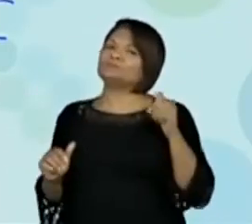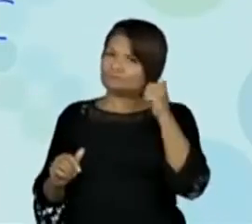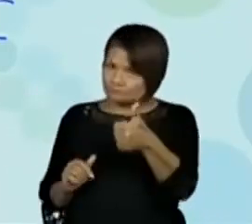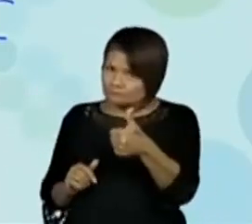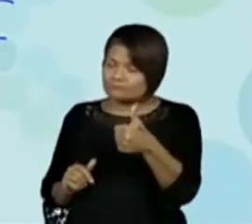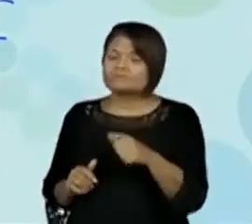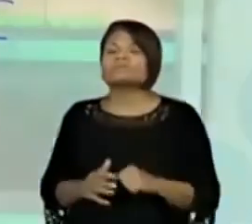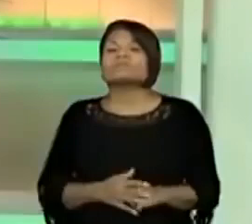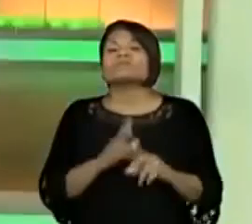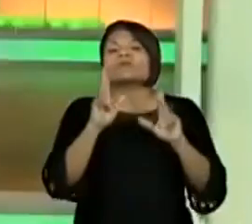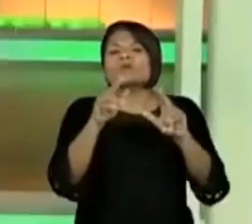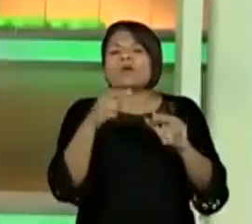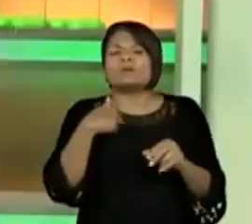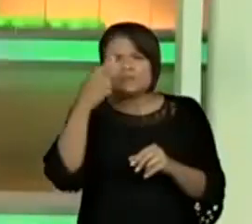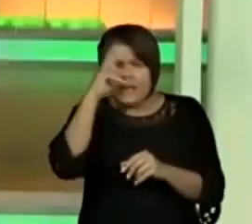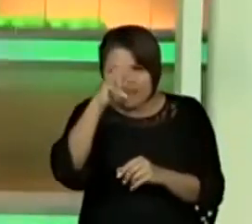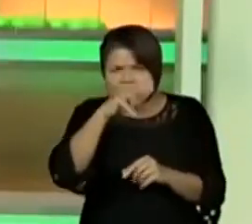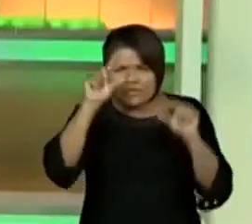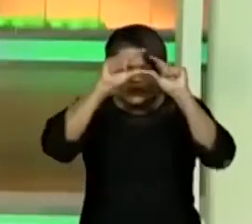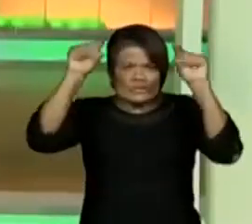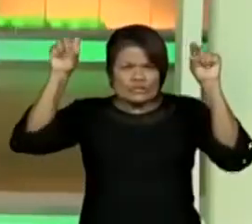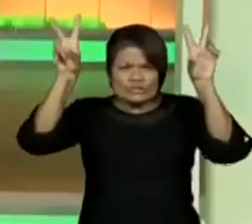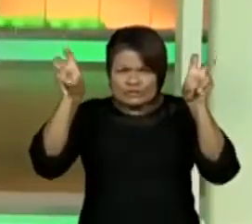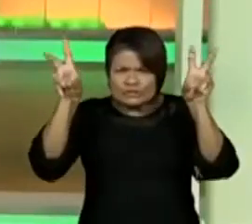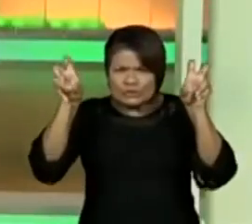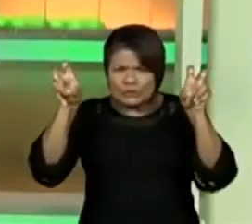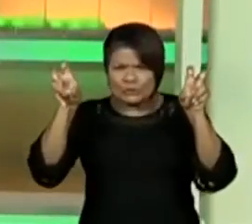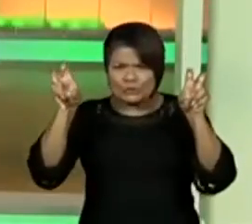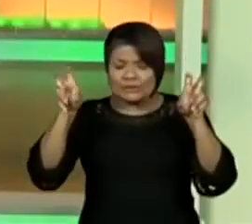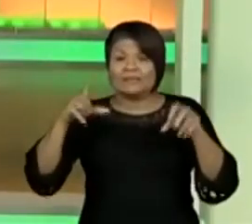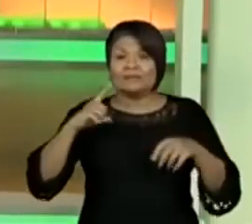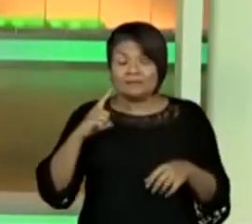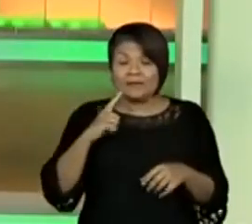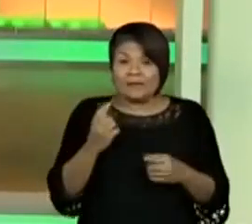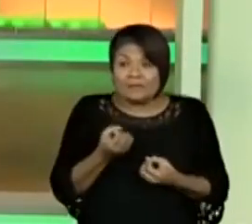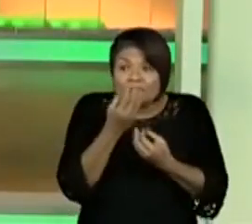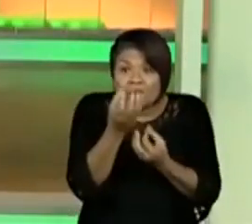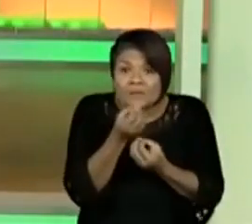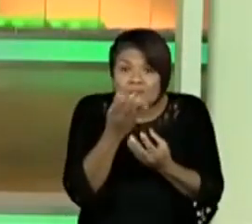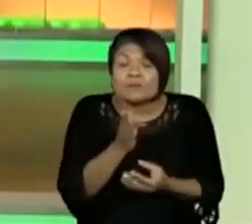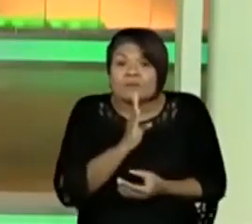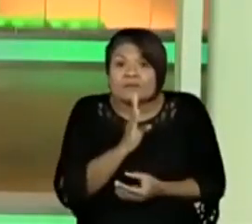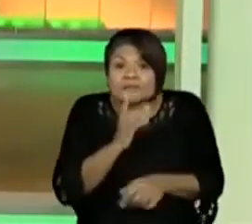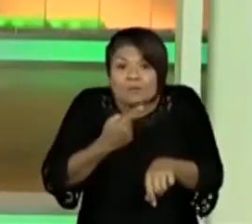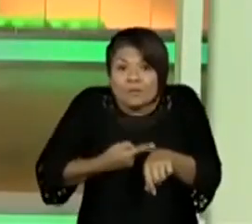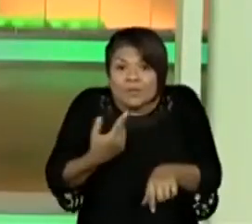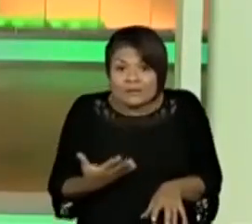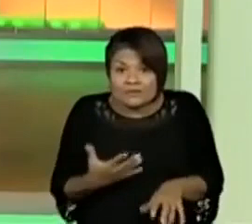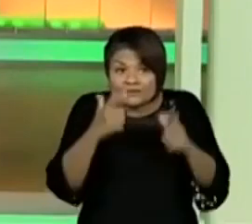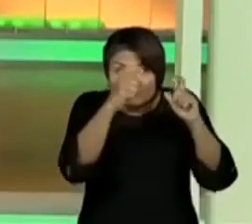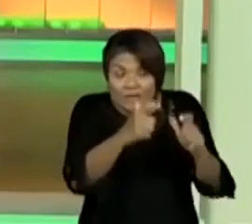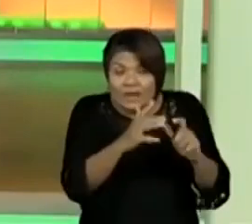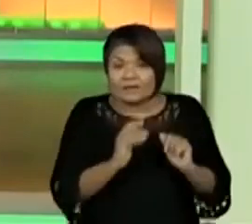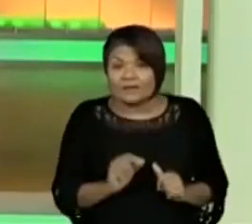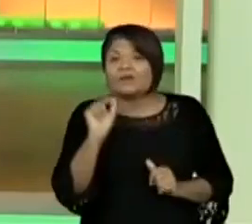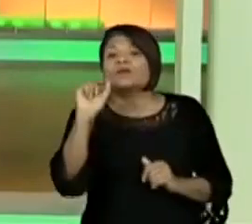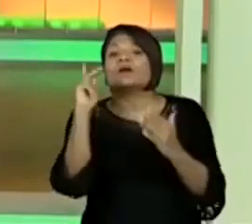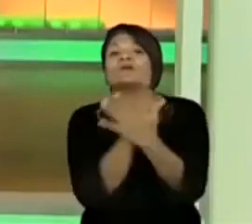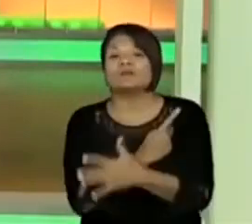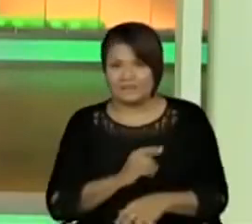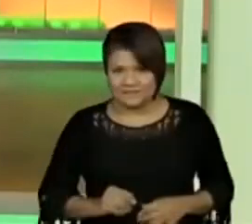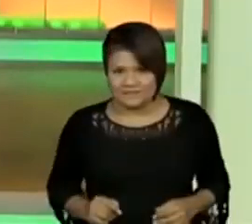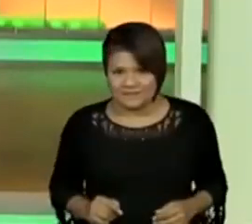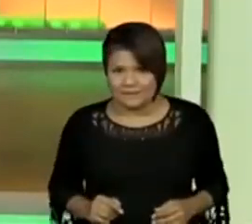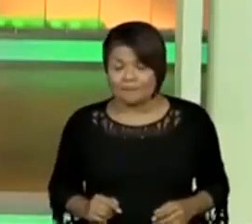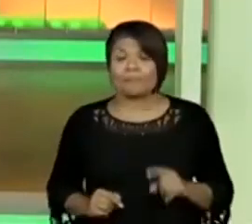lá no começo da notícia, todo aquele movimento para conhecer o lugar? O que acontece? Essa